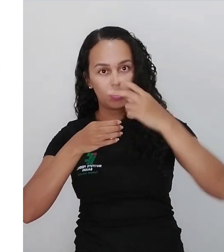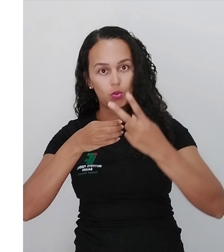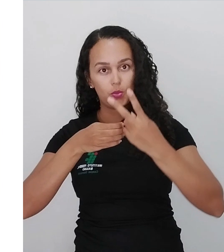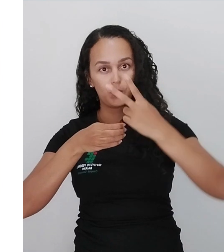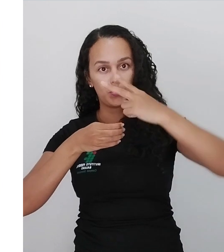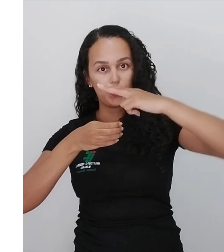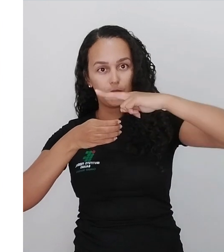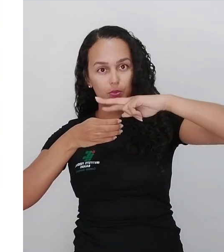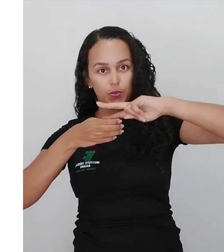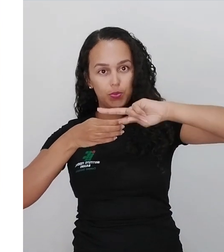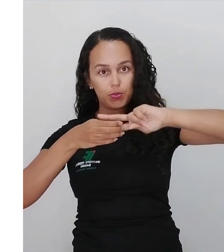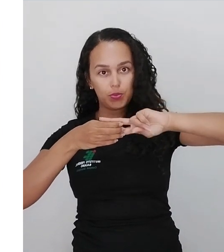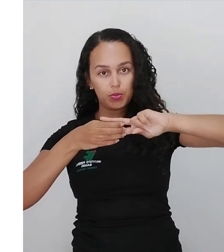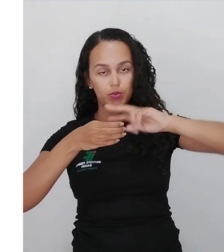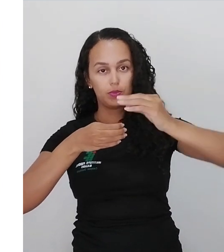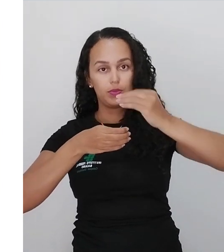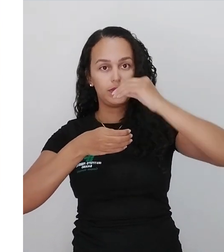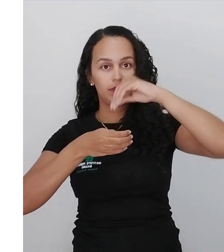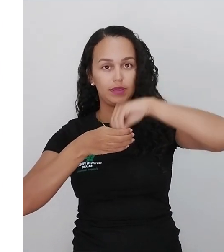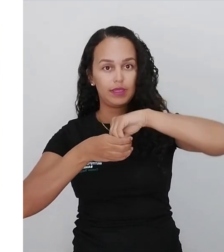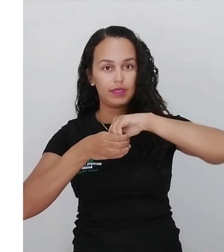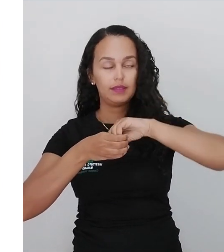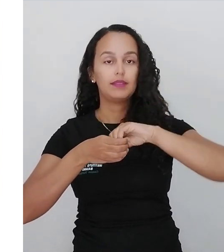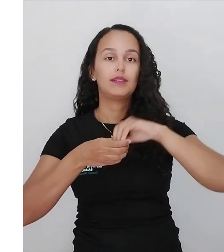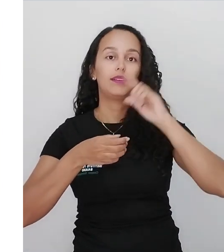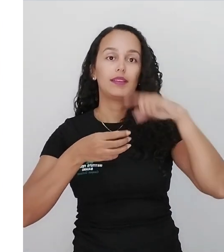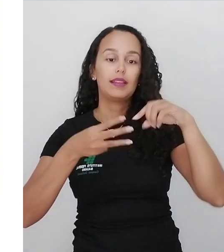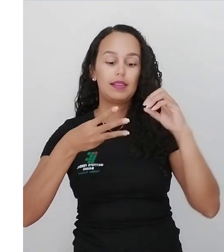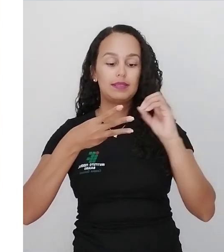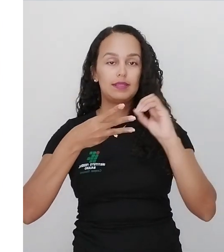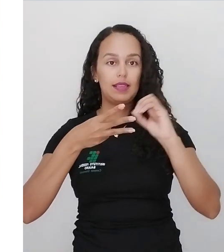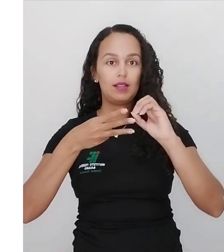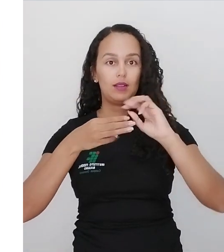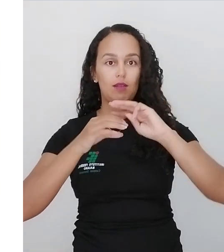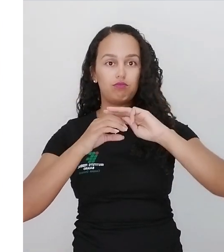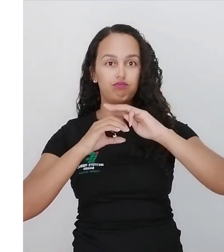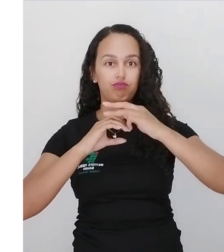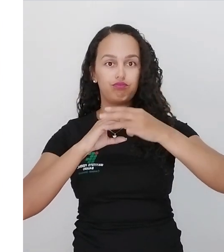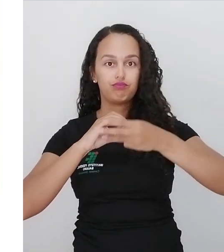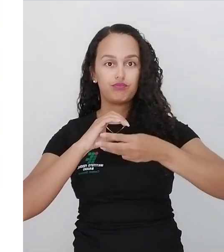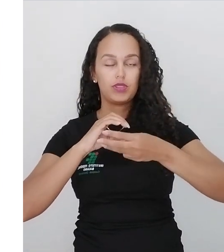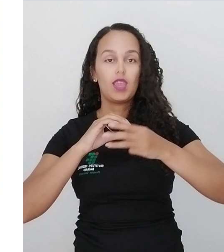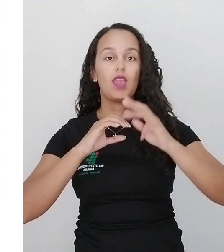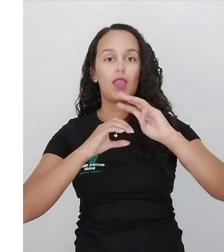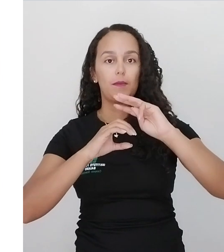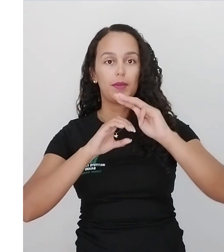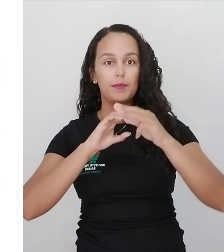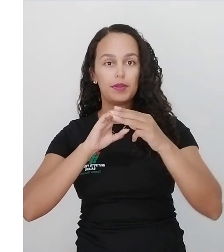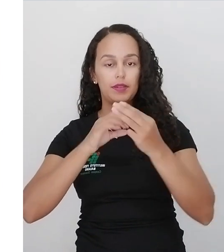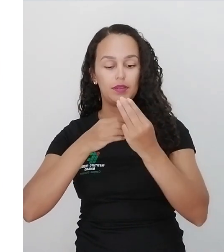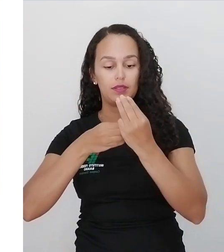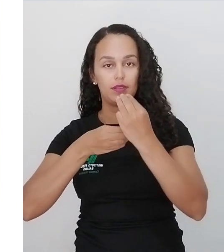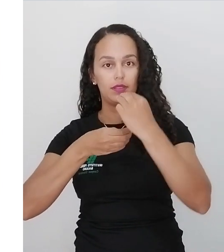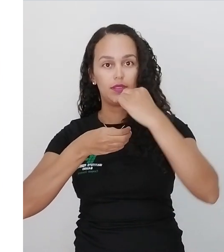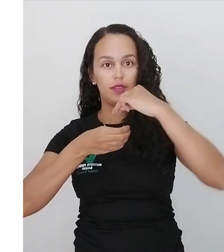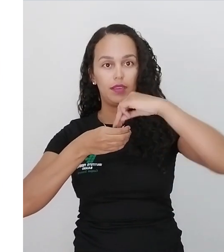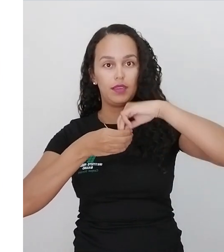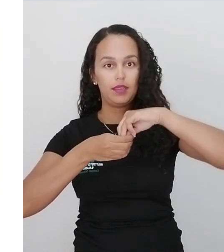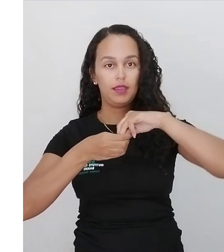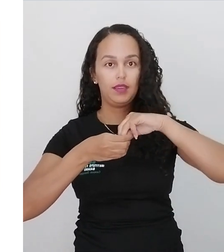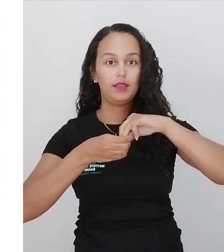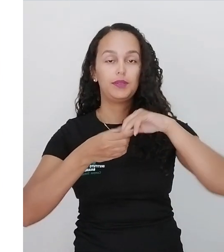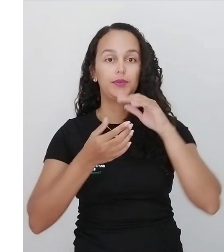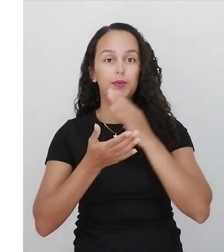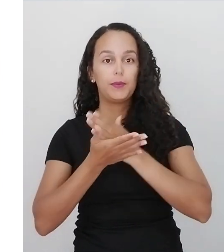se dobrar para dentro e essas dobras que ela ia fazendo possibilitaram a construção da